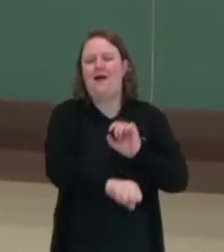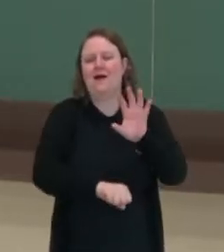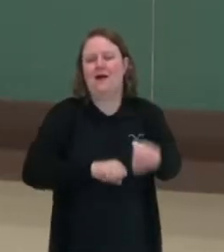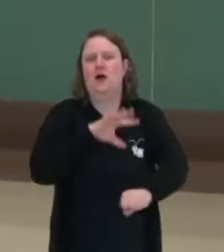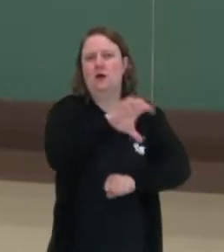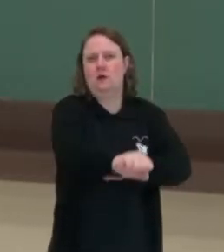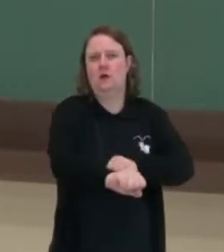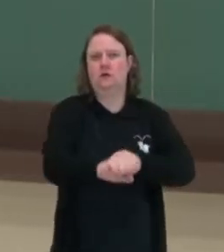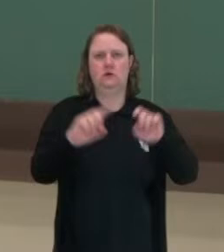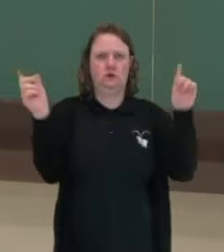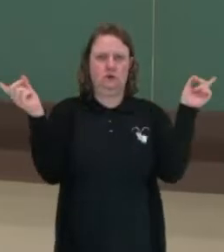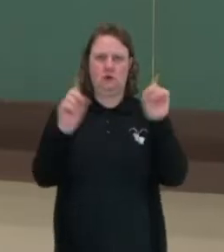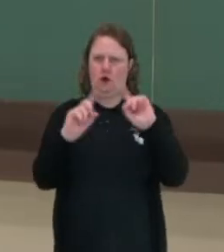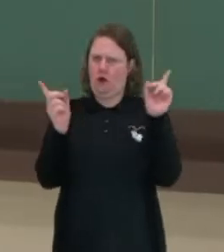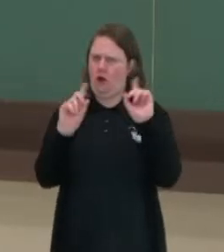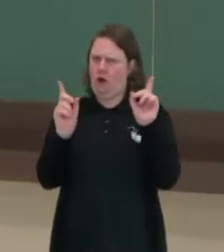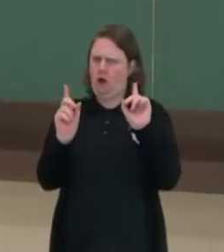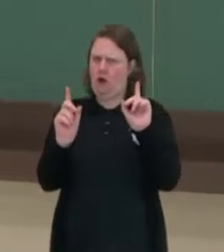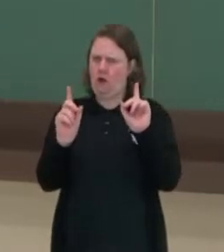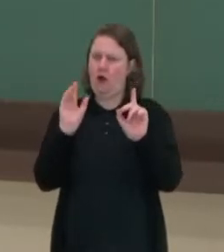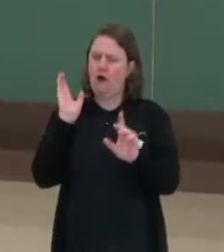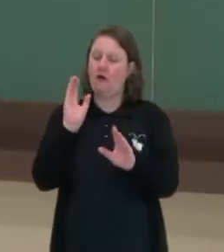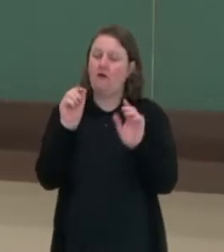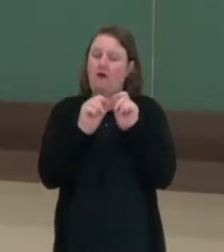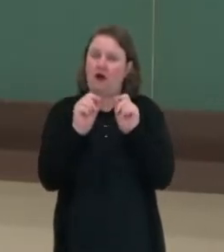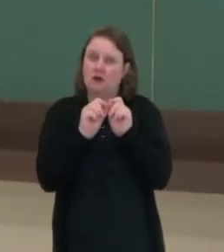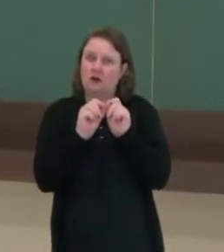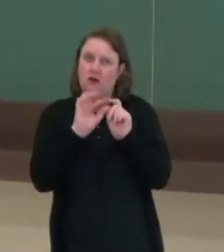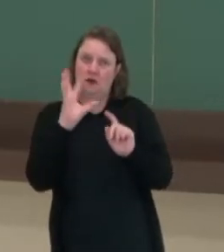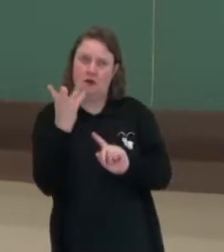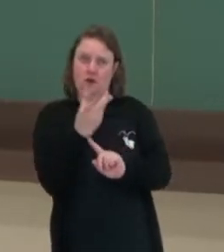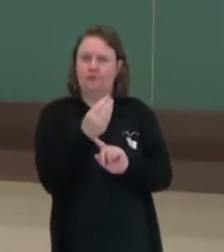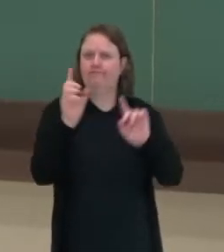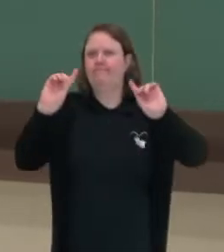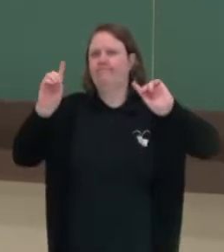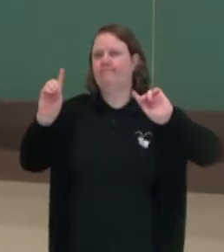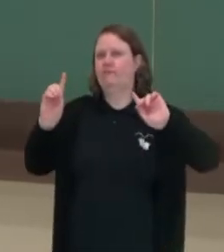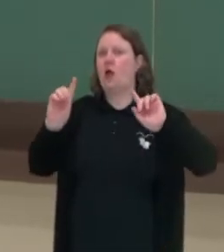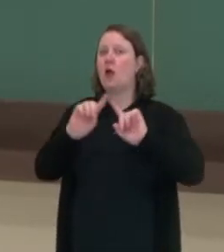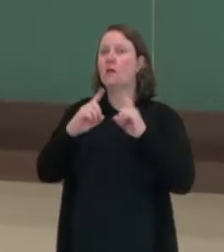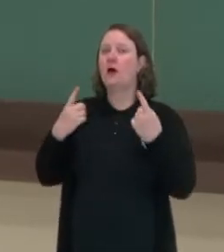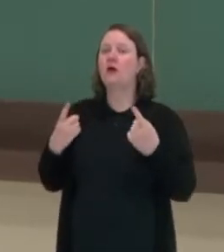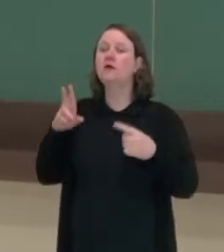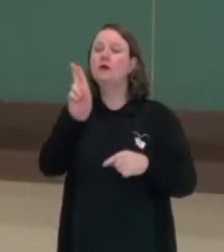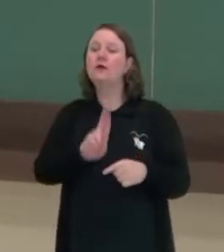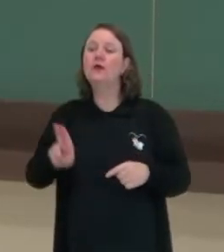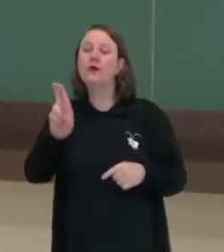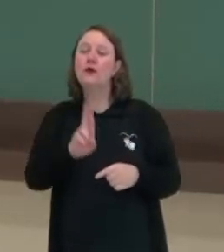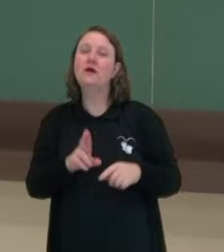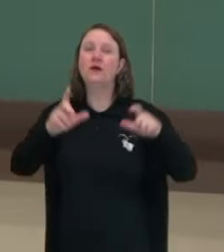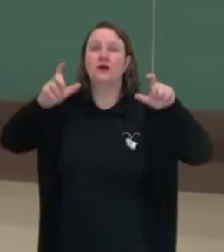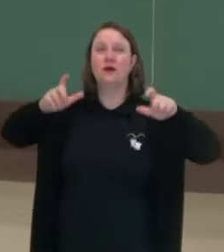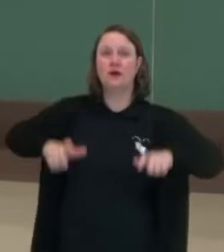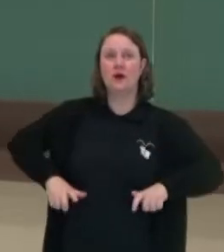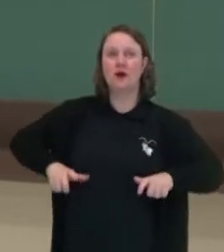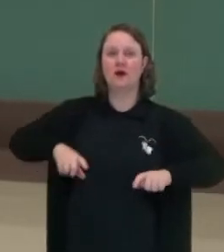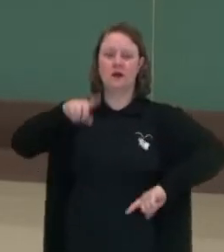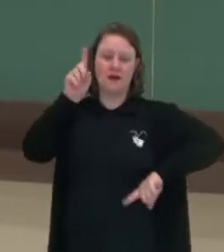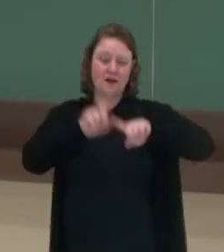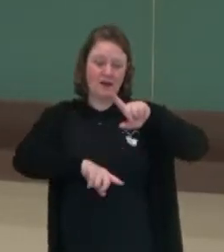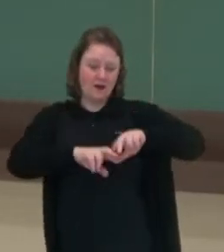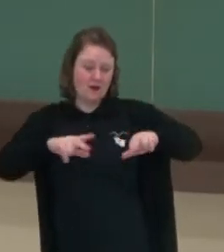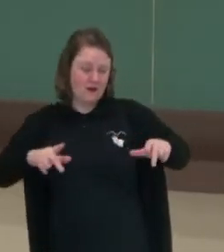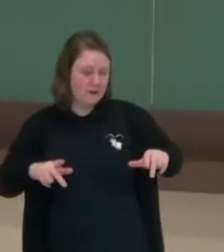para torná-la uma obra de arte. Não. Utiliza-se ela mesma a partir dos elementos